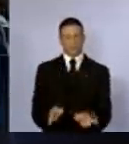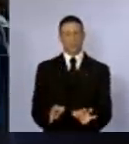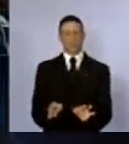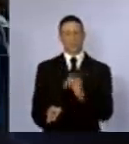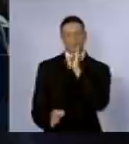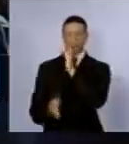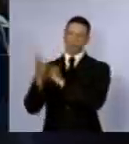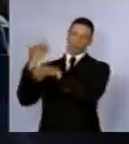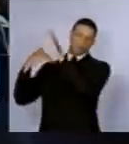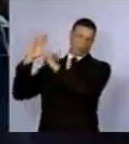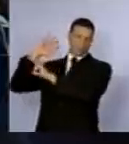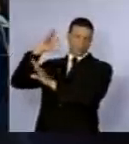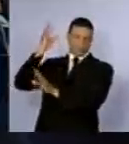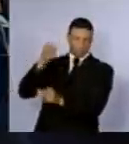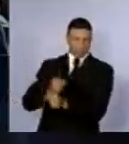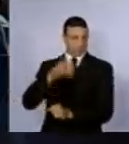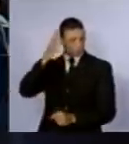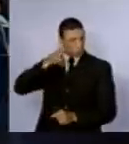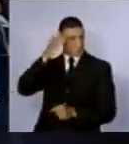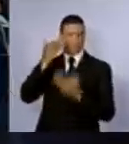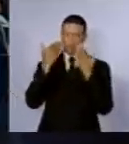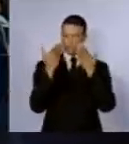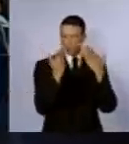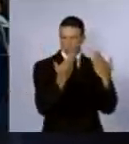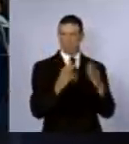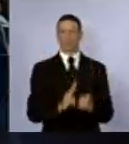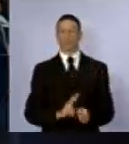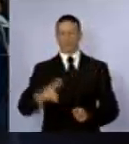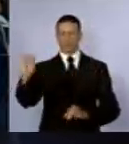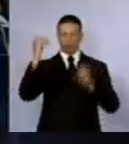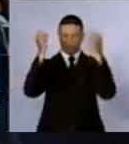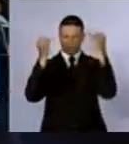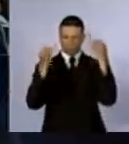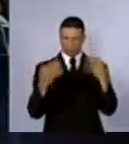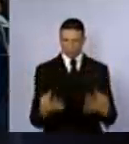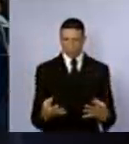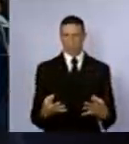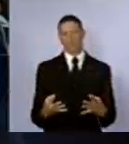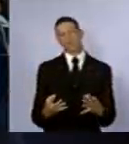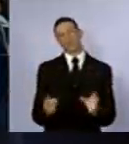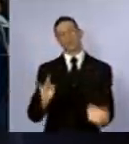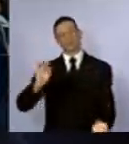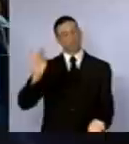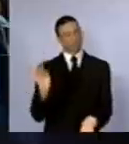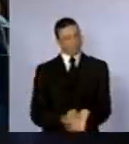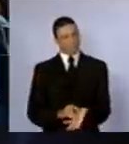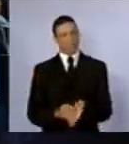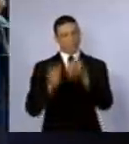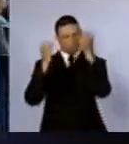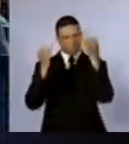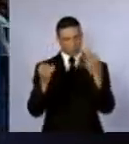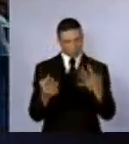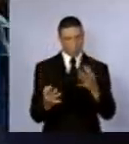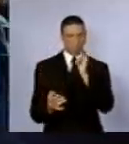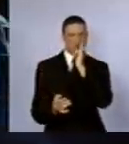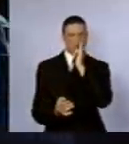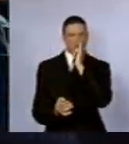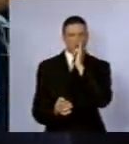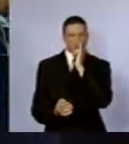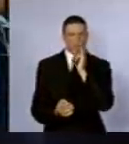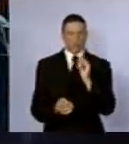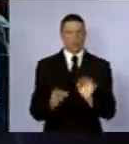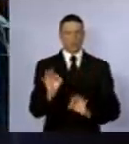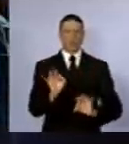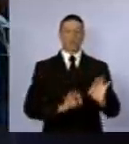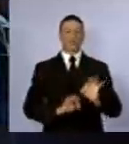no decorrer da apresentação, vou mostrar por quê, a gente decidiu seguir efetivamente pela fazer